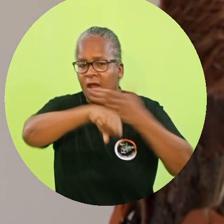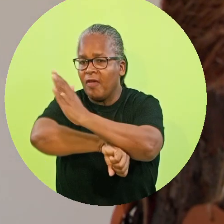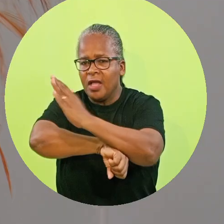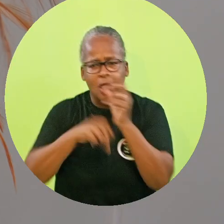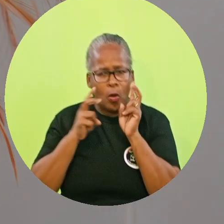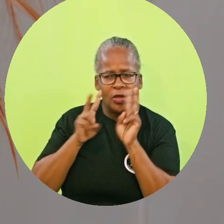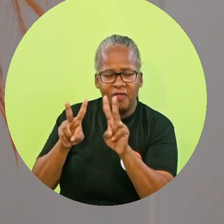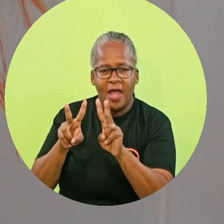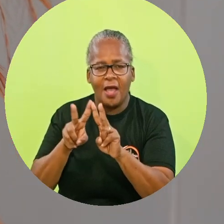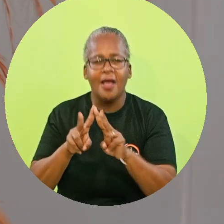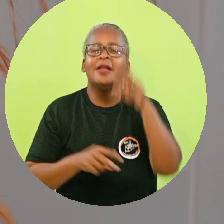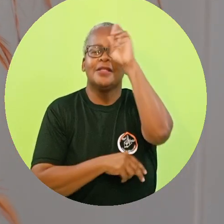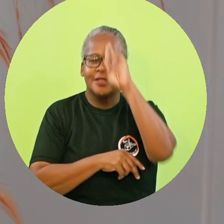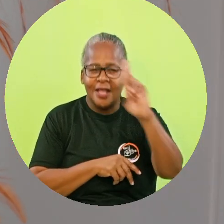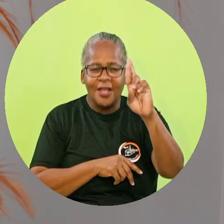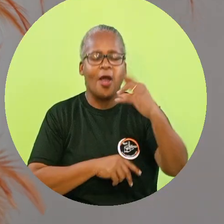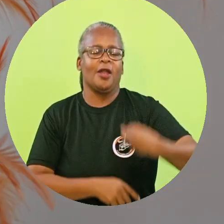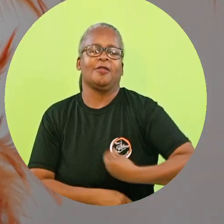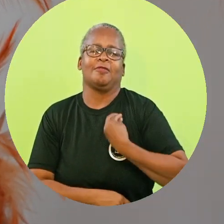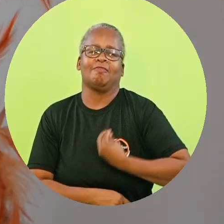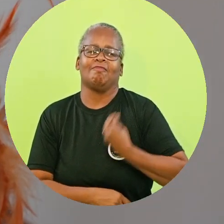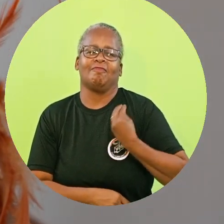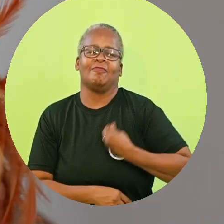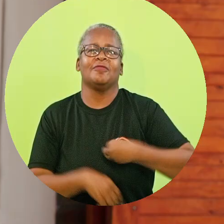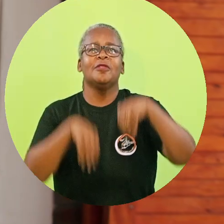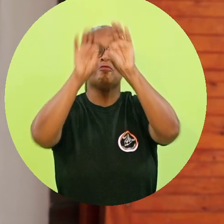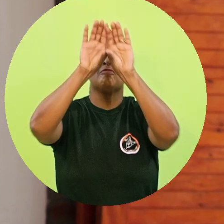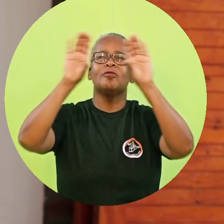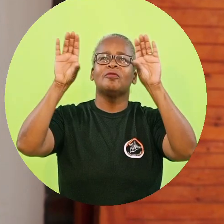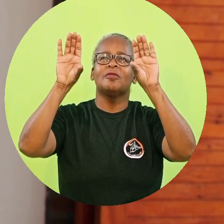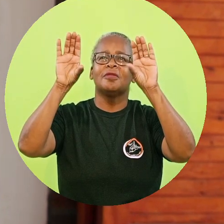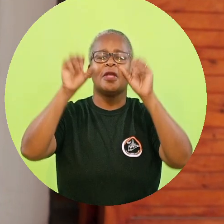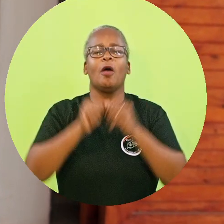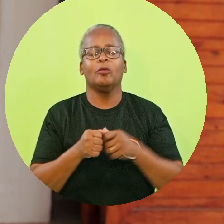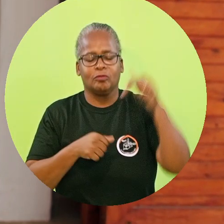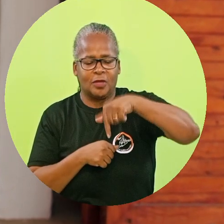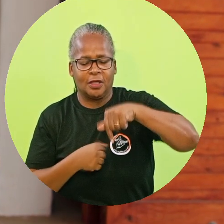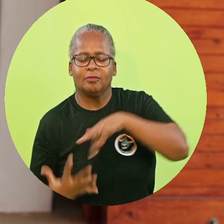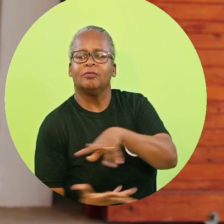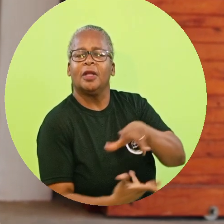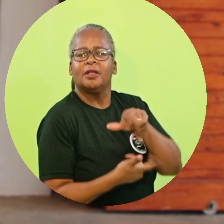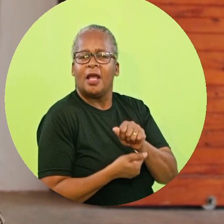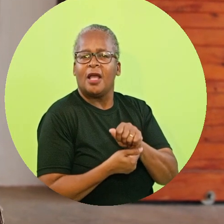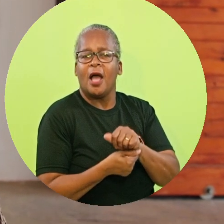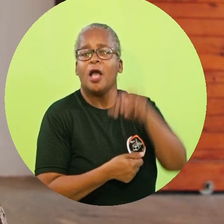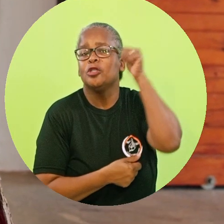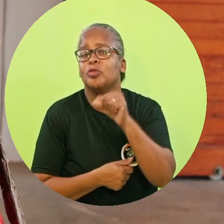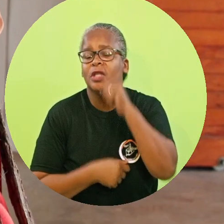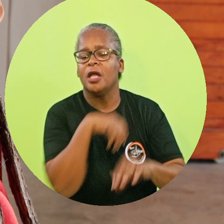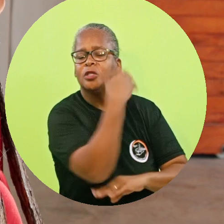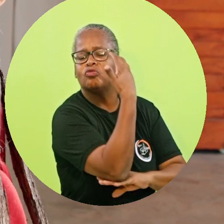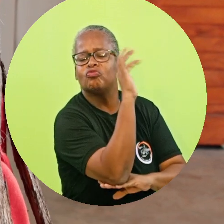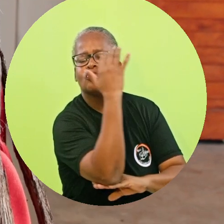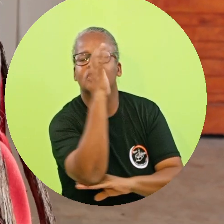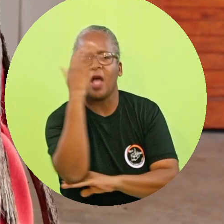senhoras que habitam os mundos de cima e de baixo. As encantadas, mulheres árvore. Divindades que